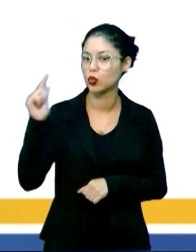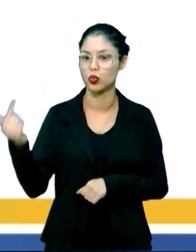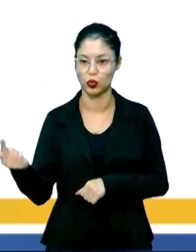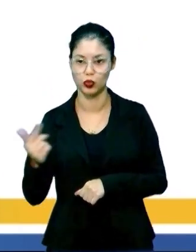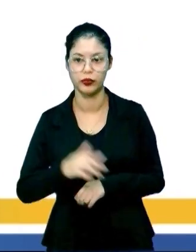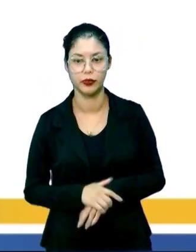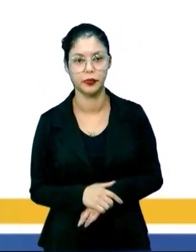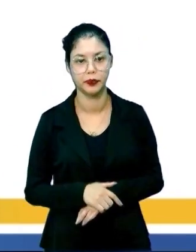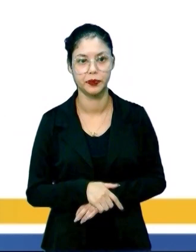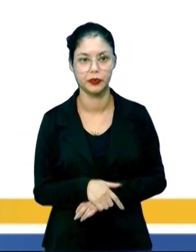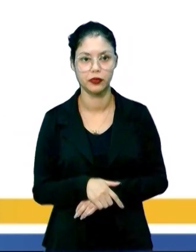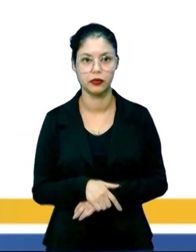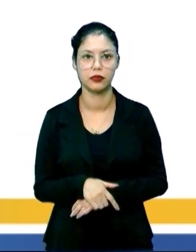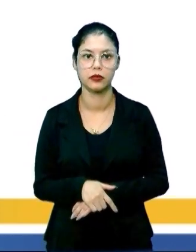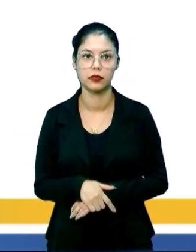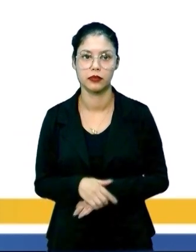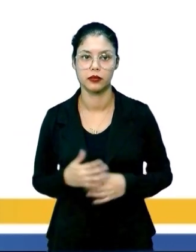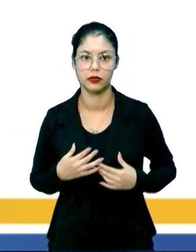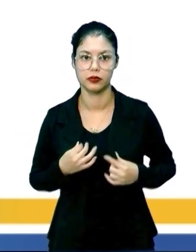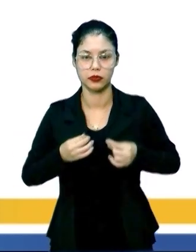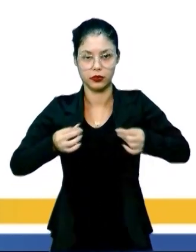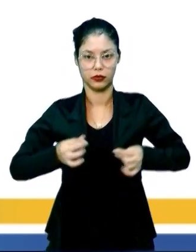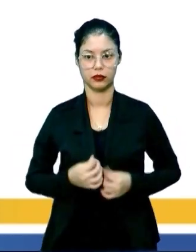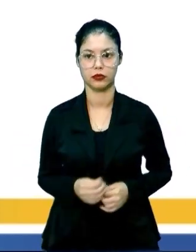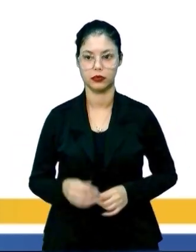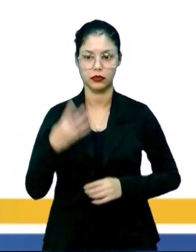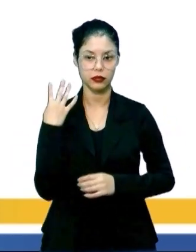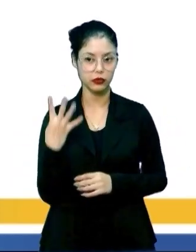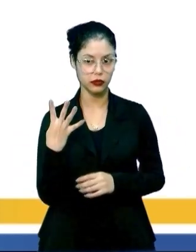vantajosa. Opção número 4,